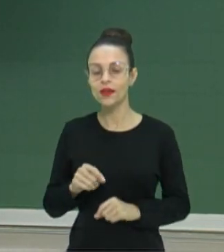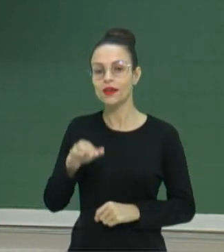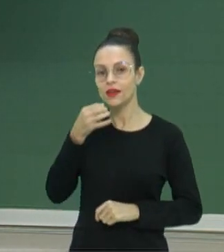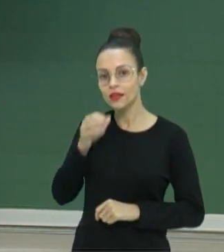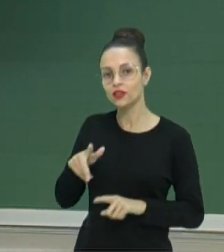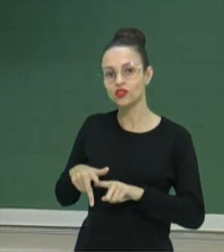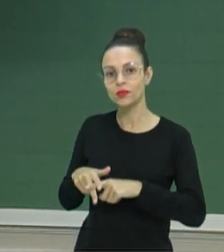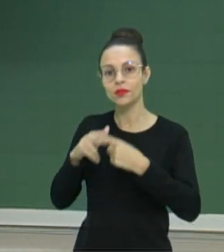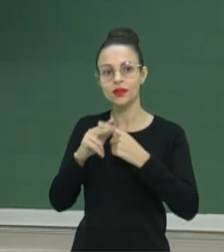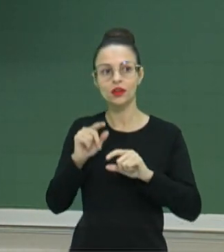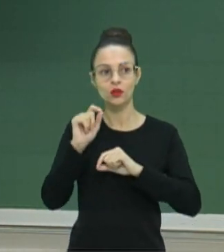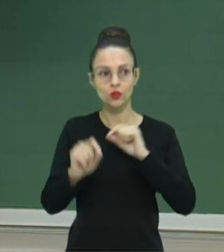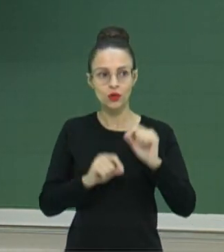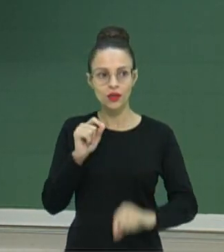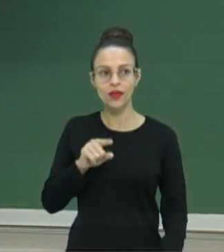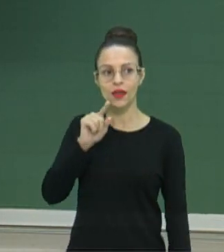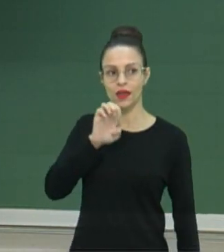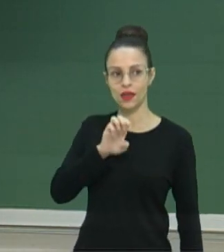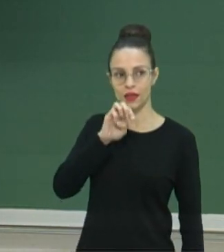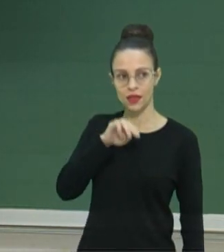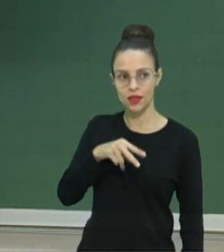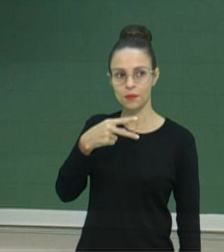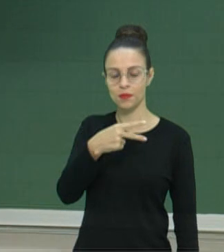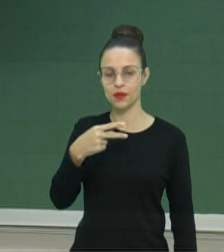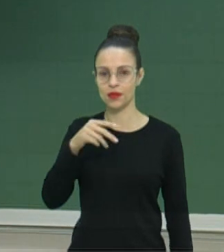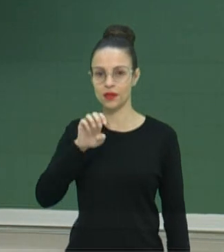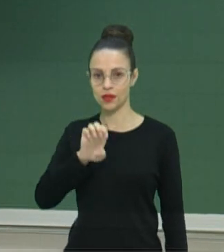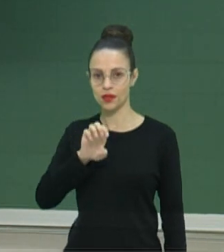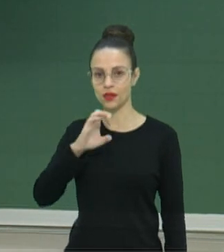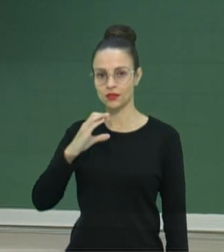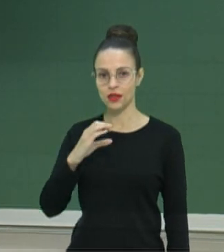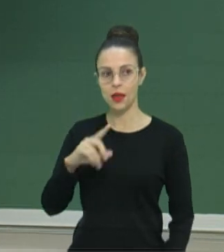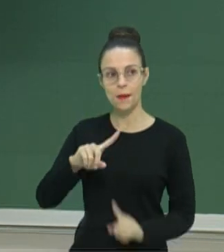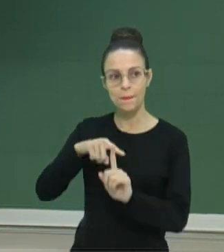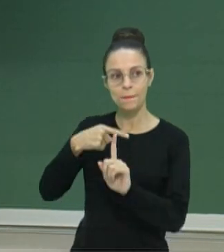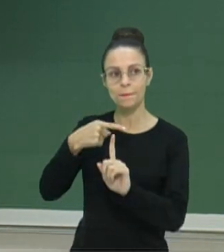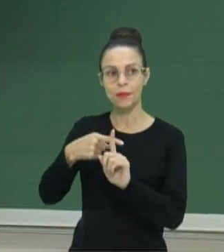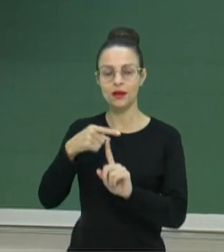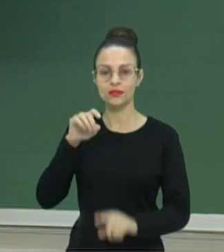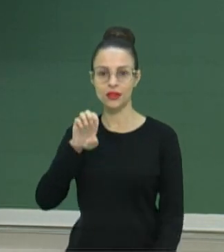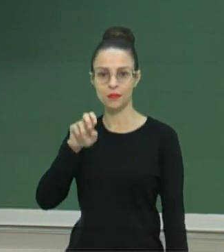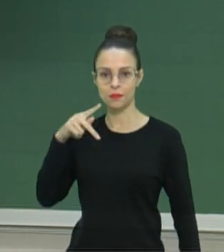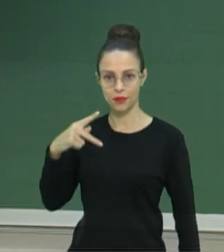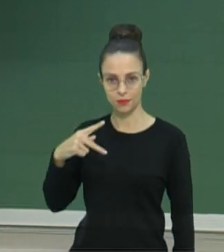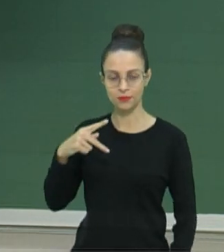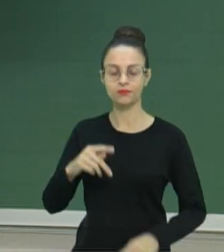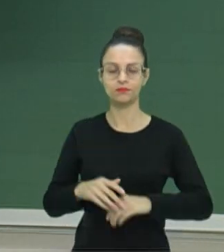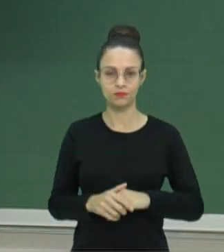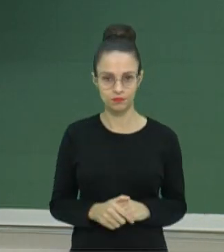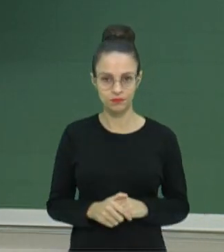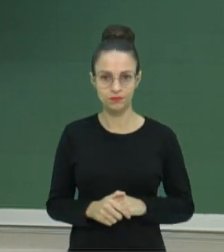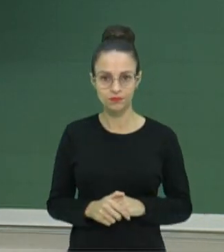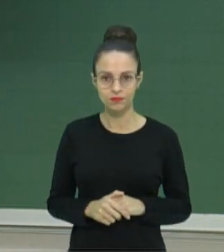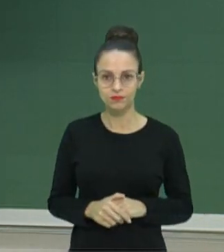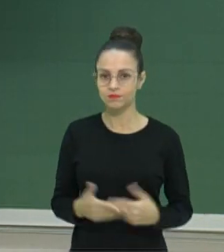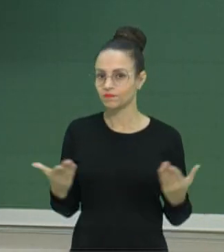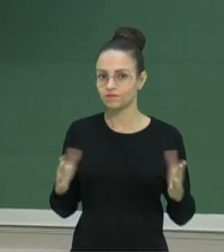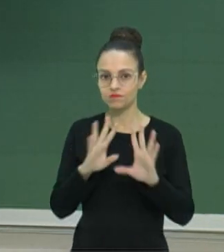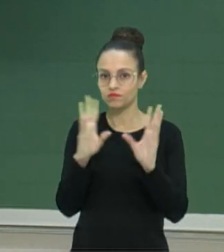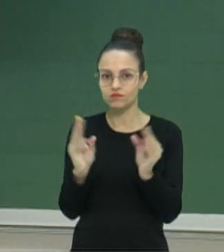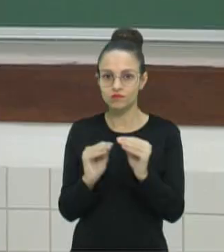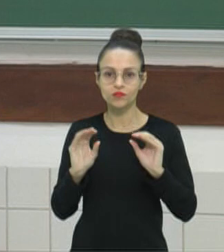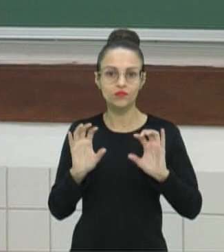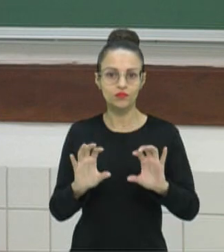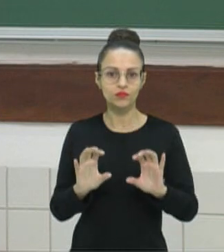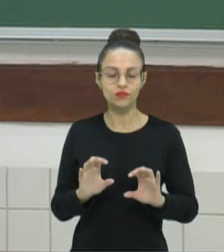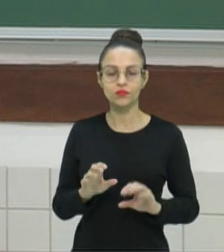mecânica é igual à energia cinética mais as energias potenciais, certo? É simplesmente isso.